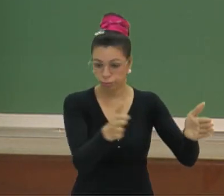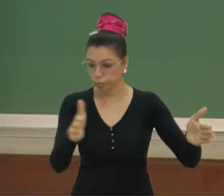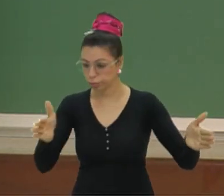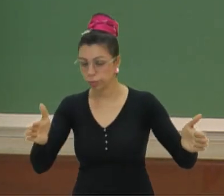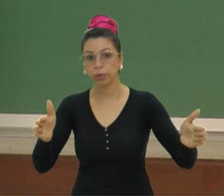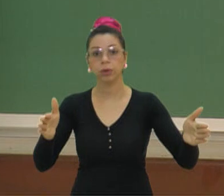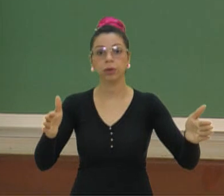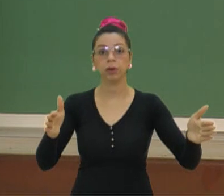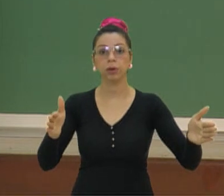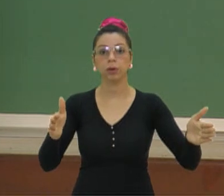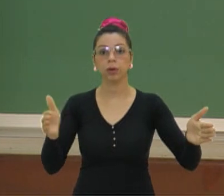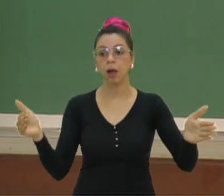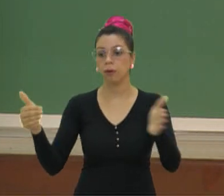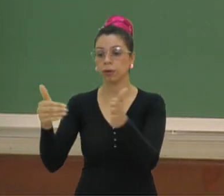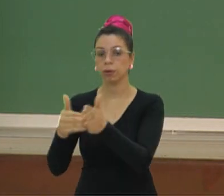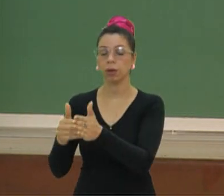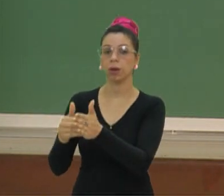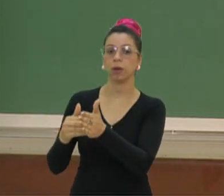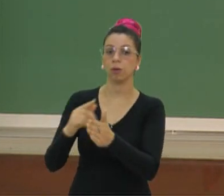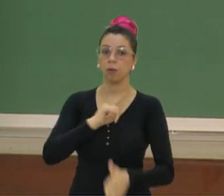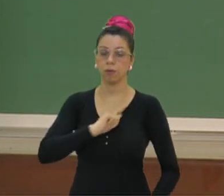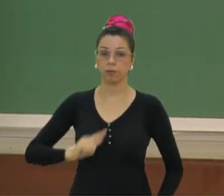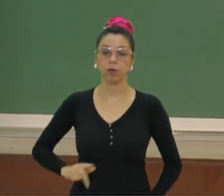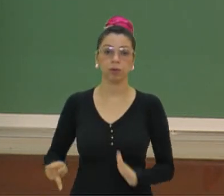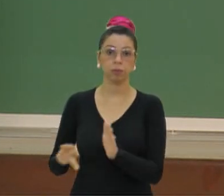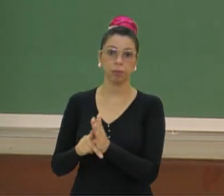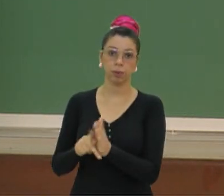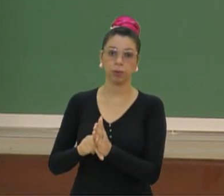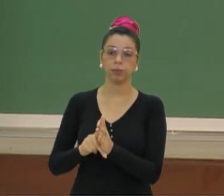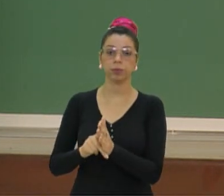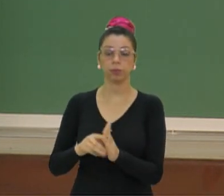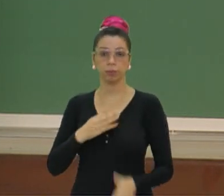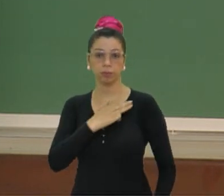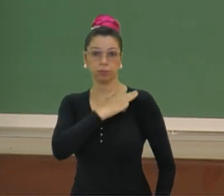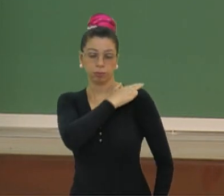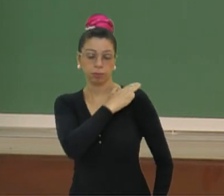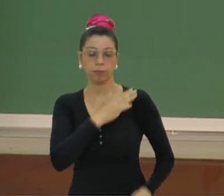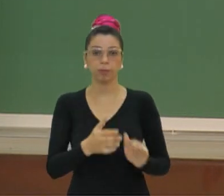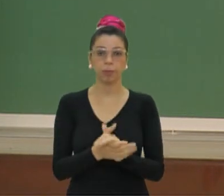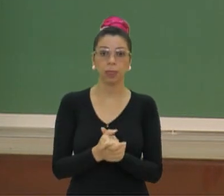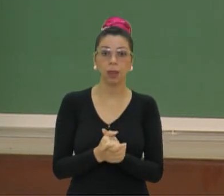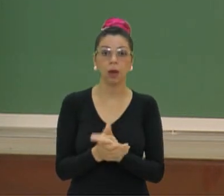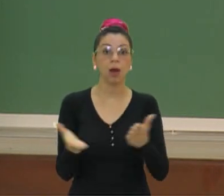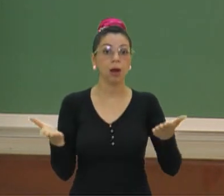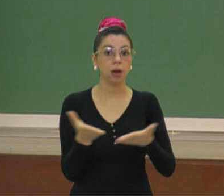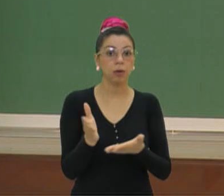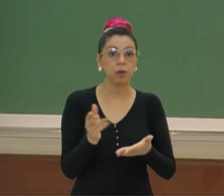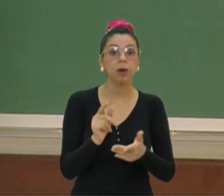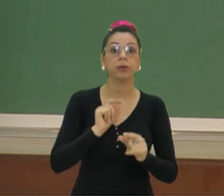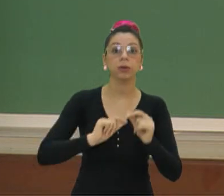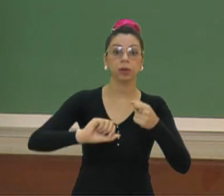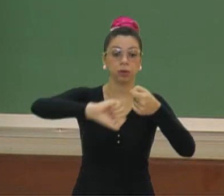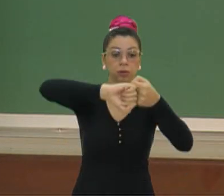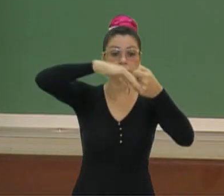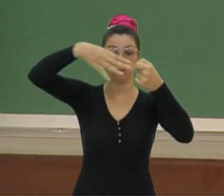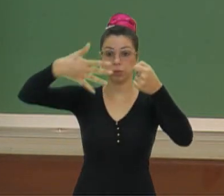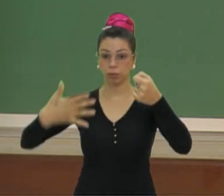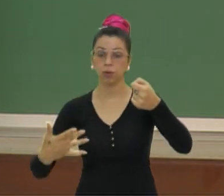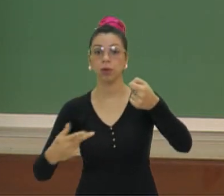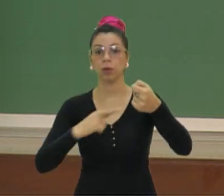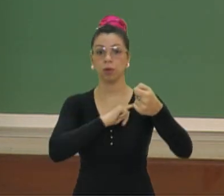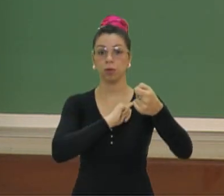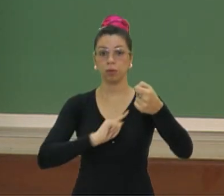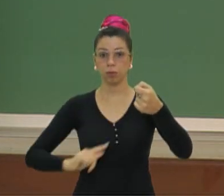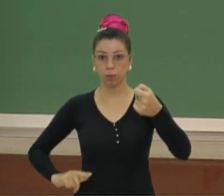até os governos militares. Por isso agora, quando falamos de redemocratização do Vargas, não se esqueça, de redemocratização do governo do